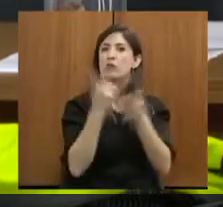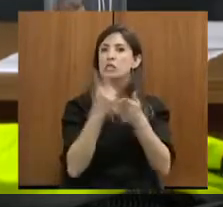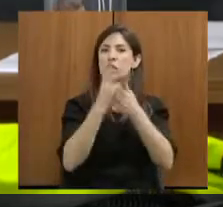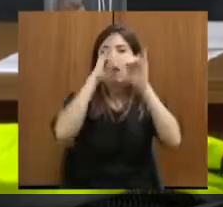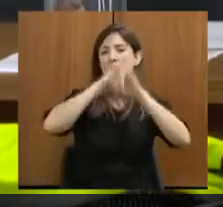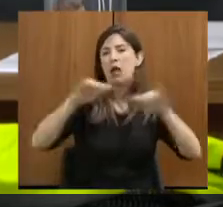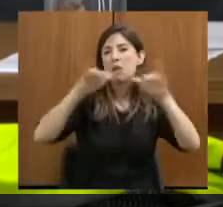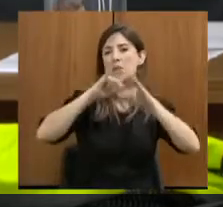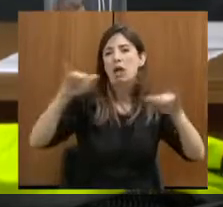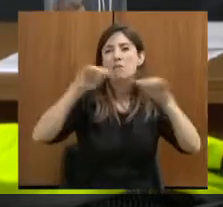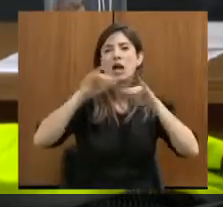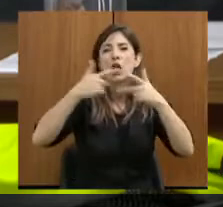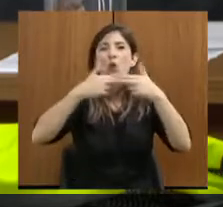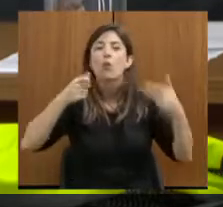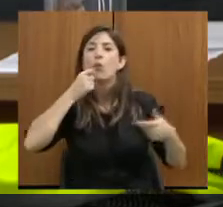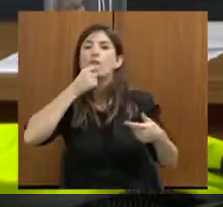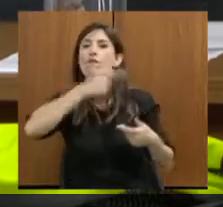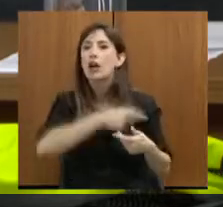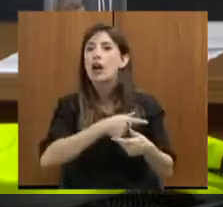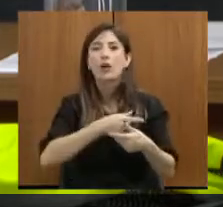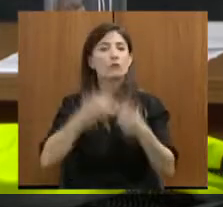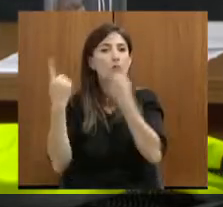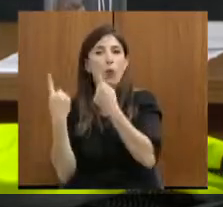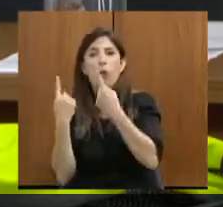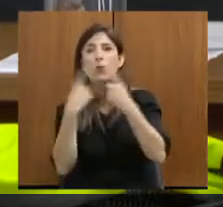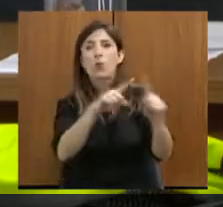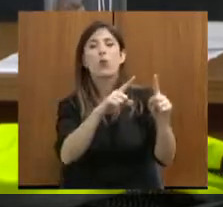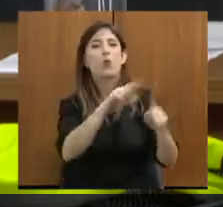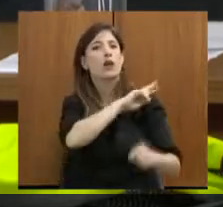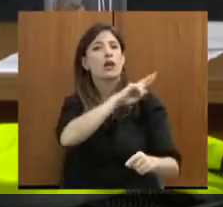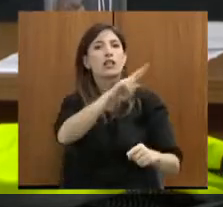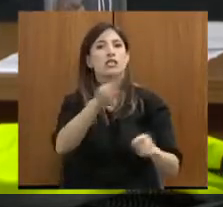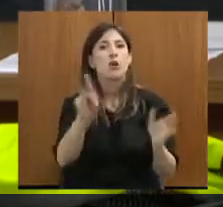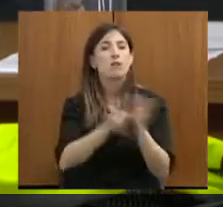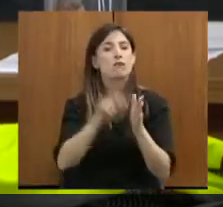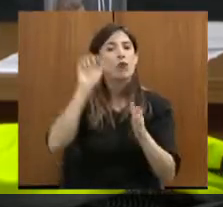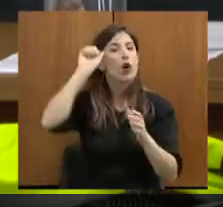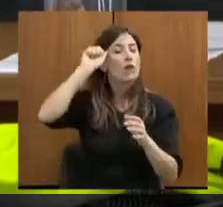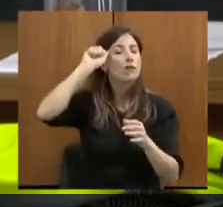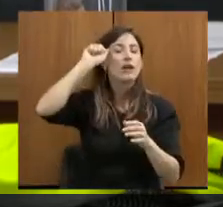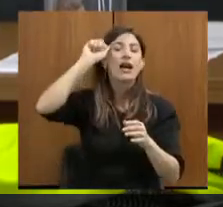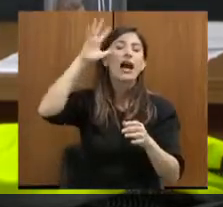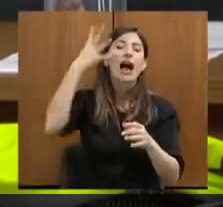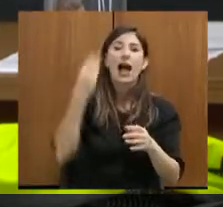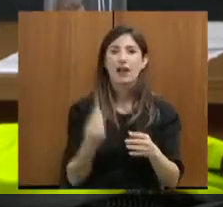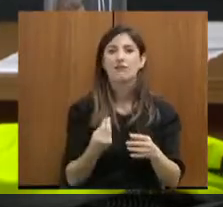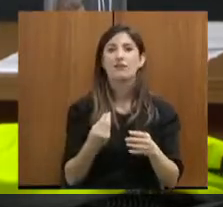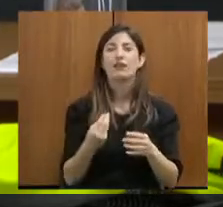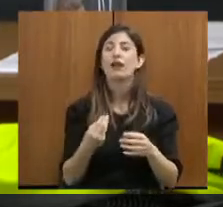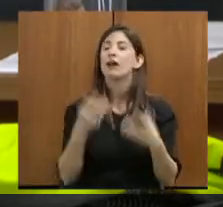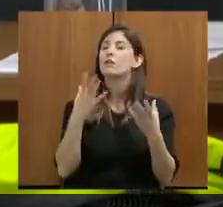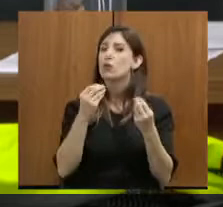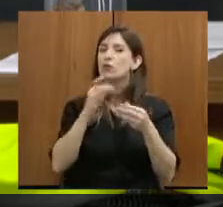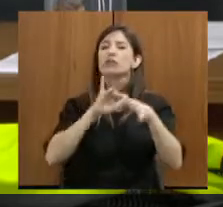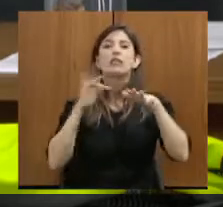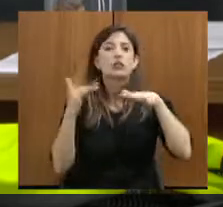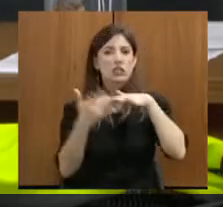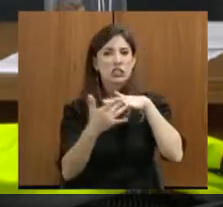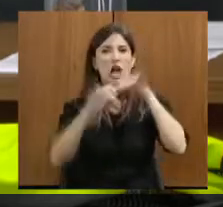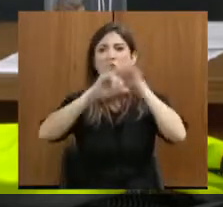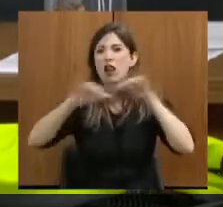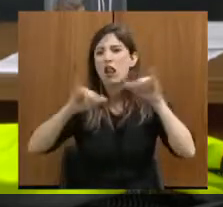É afrontas É tentando falar que invadir nosso terreiro que nós temos que morrer mesmo né